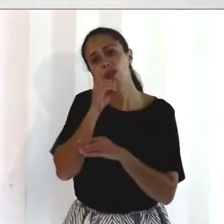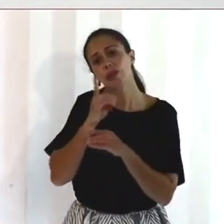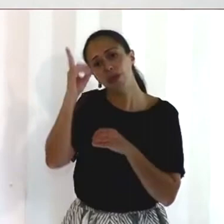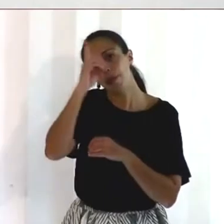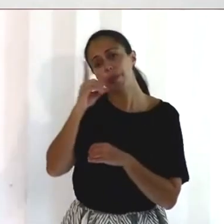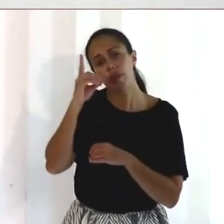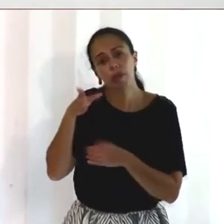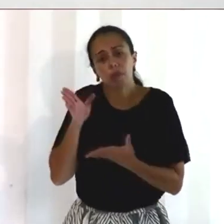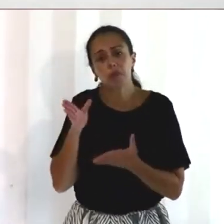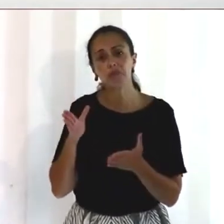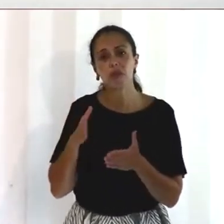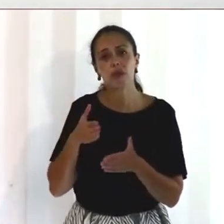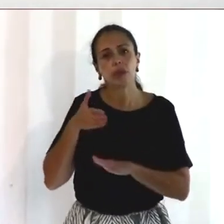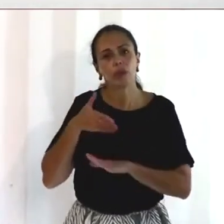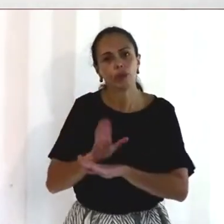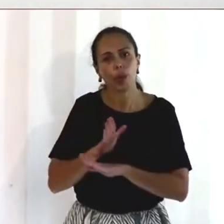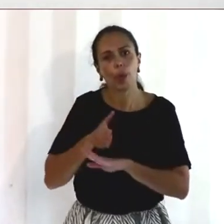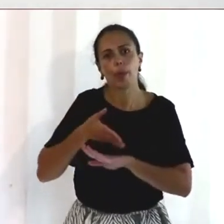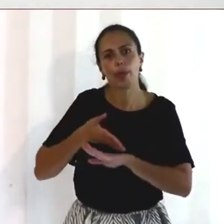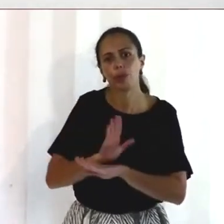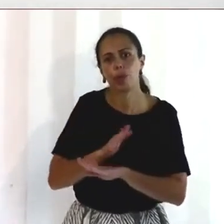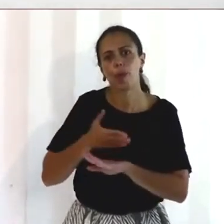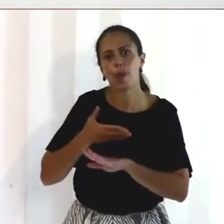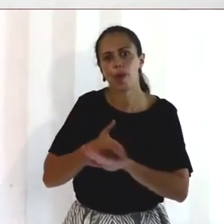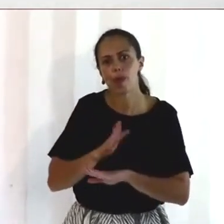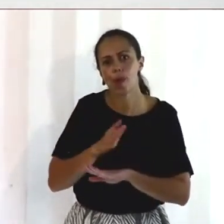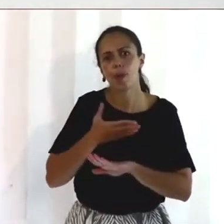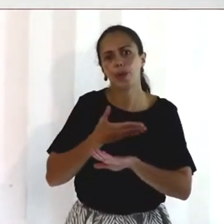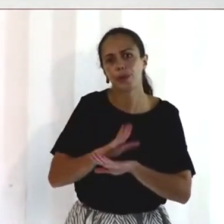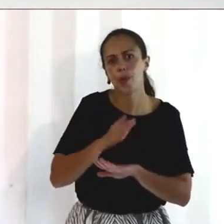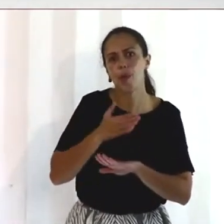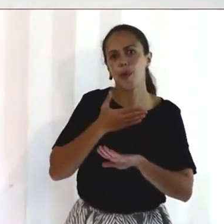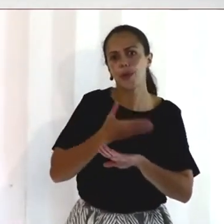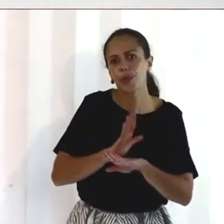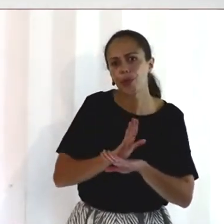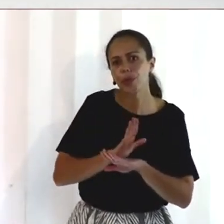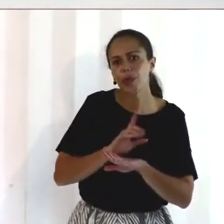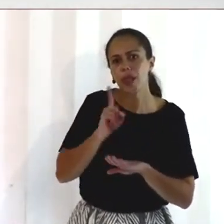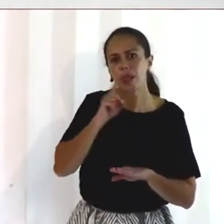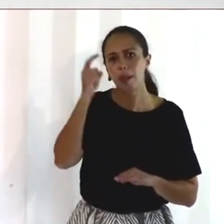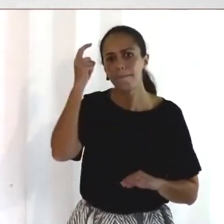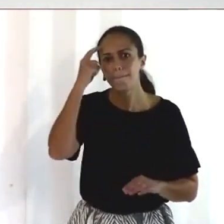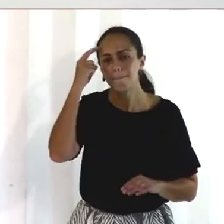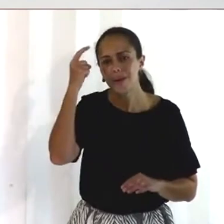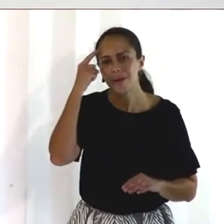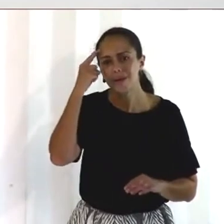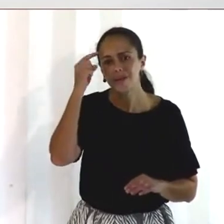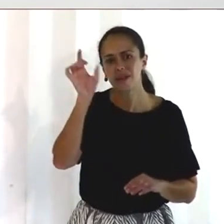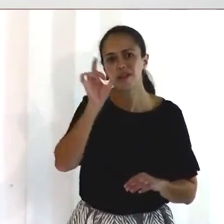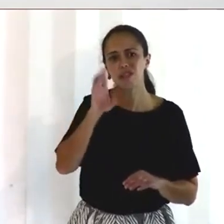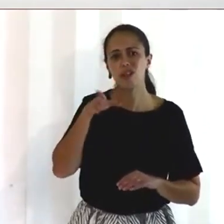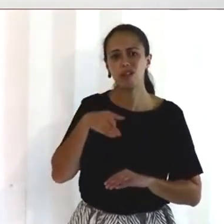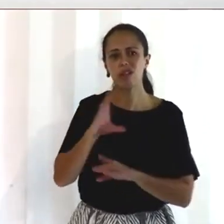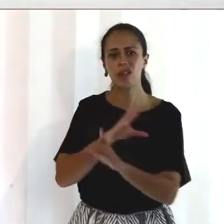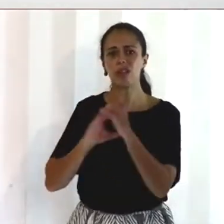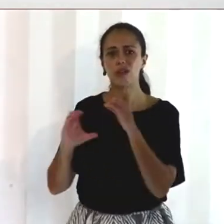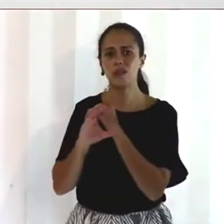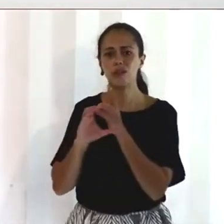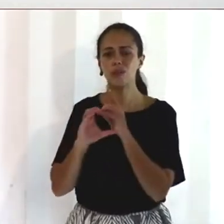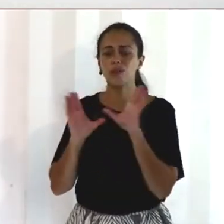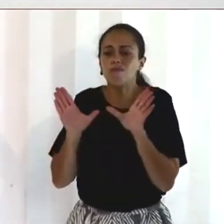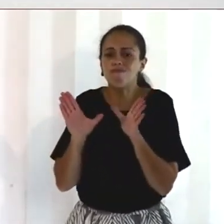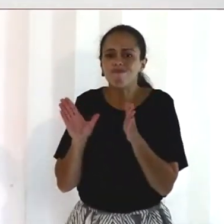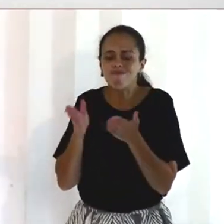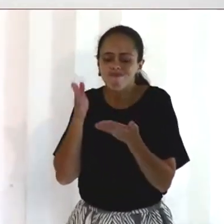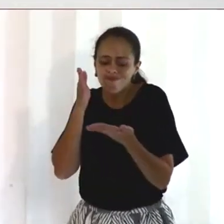as igrejas históricas, idólatras, seculares, milenares. As pessoas vão para aquele momento e vão embora. E